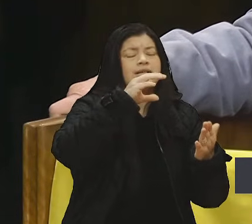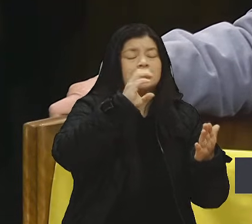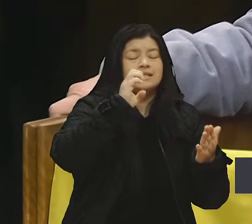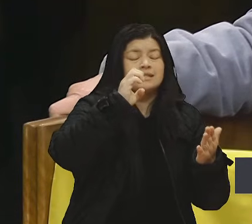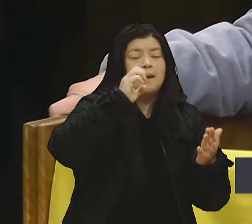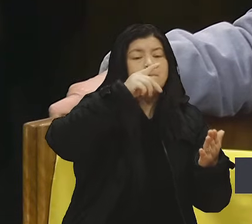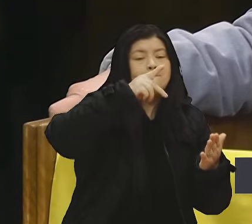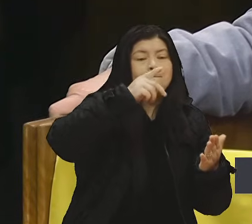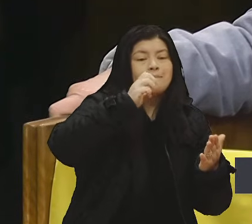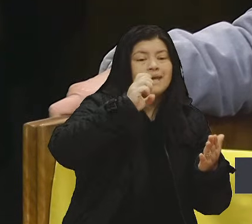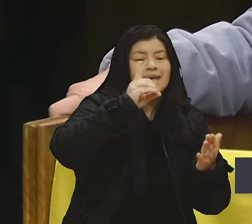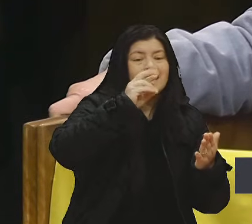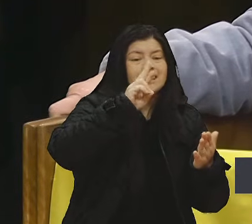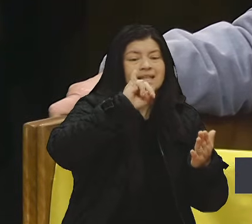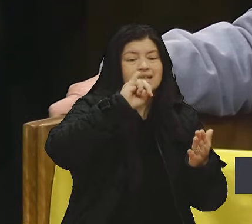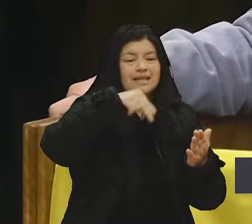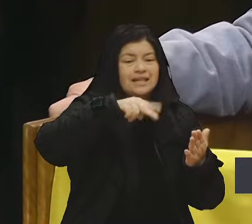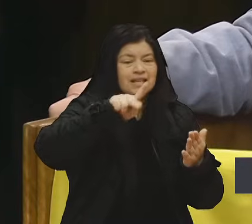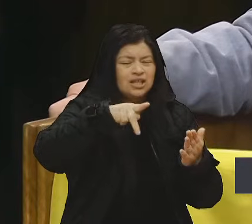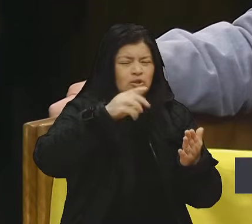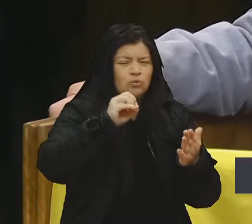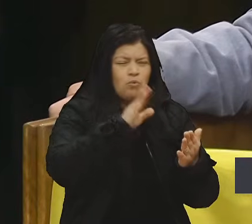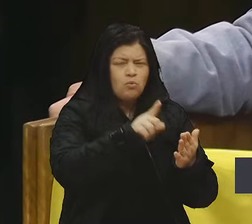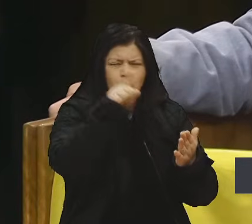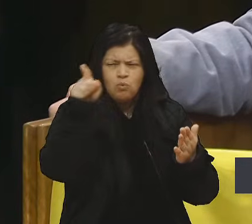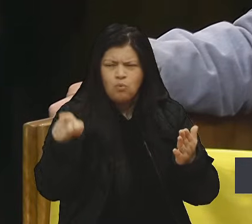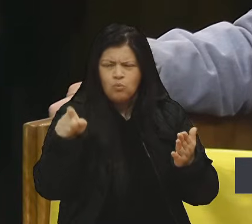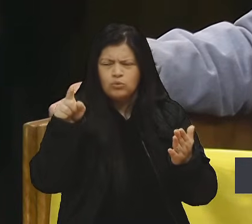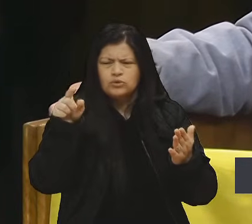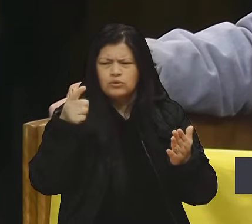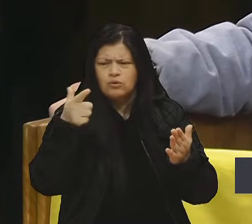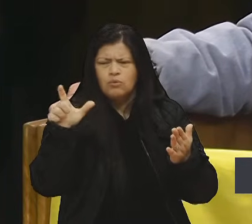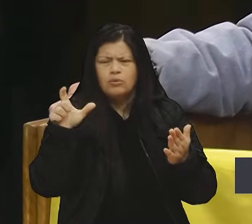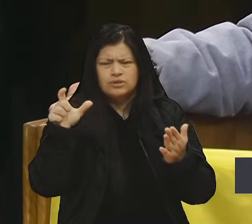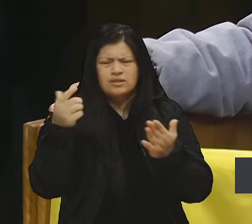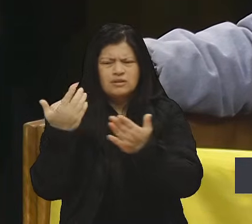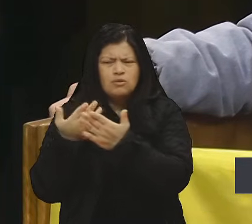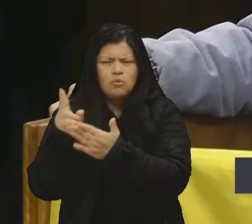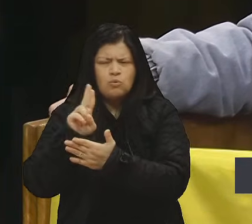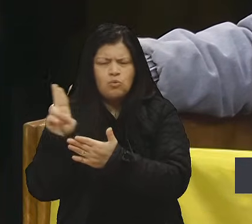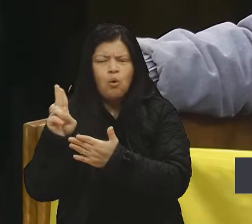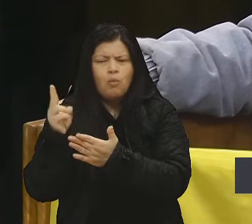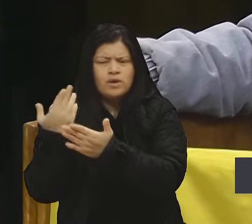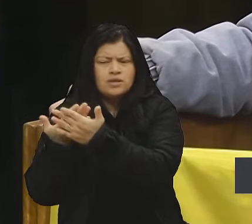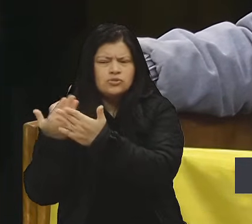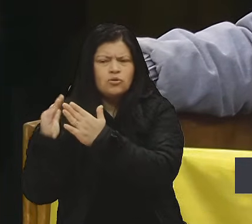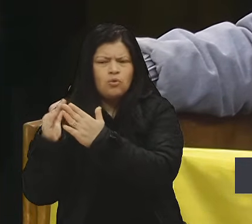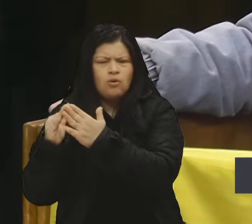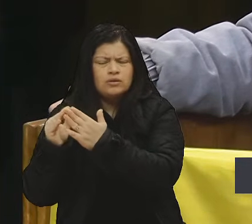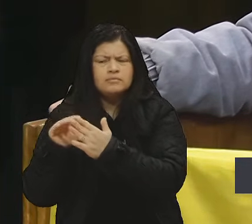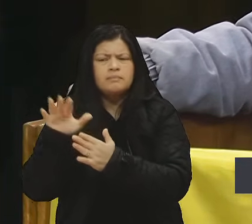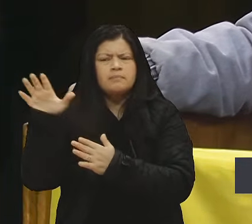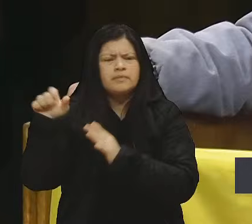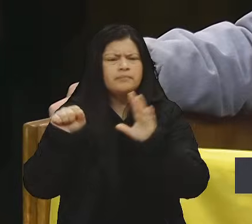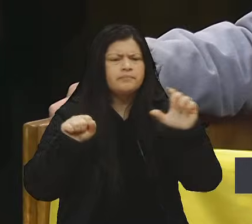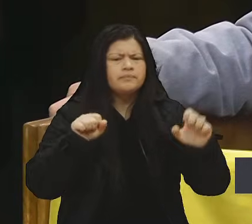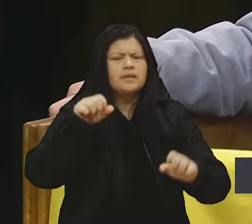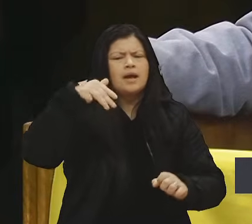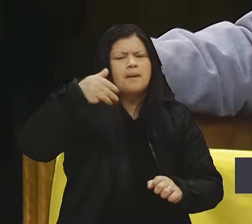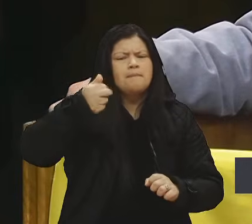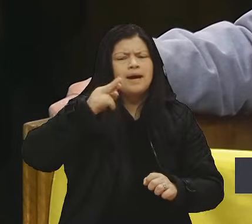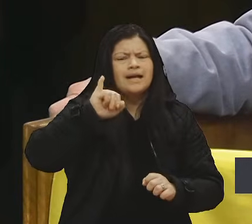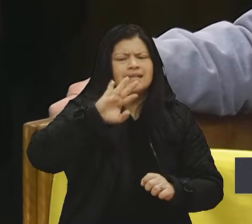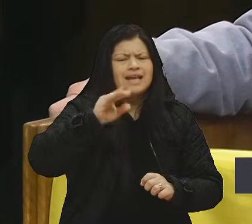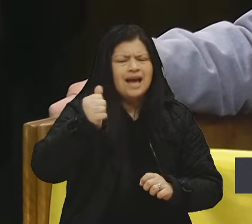Leopoldo, uma quadra inteira no centro. Eu pego Maria Rocha e Bilac em Santa Maria,